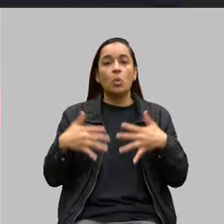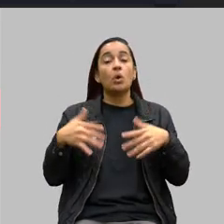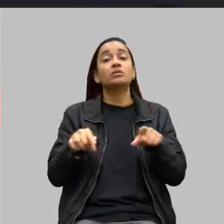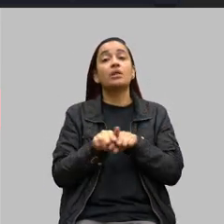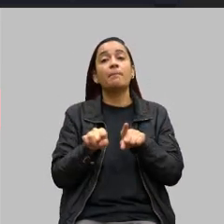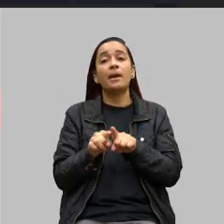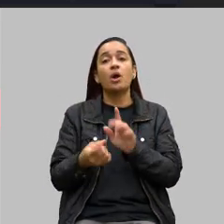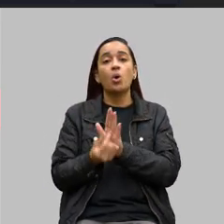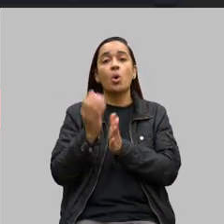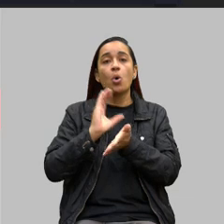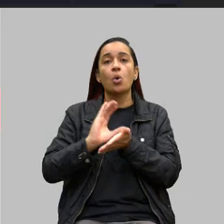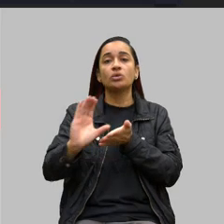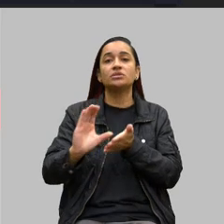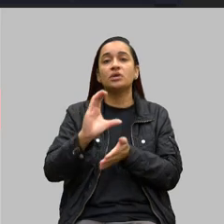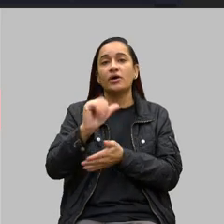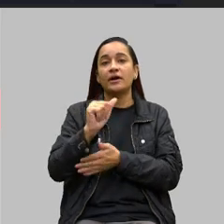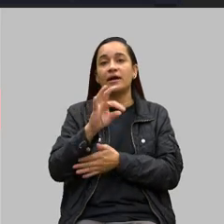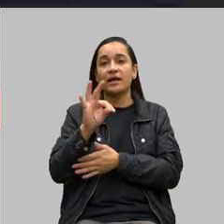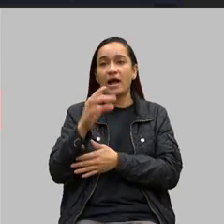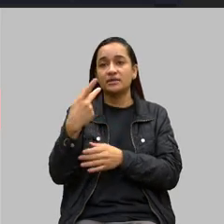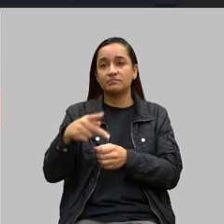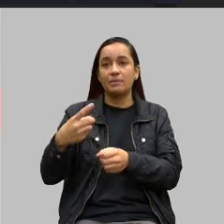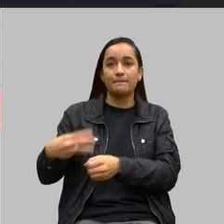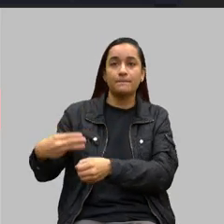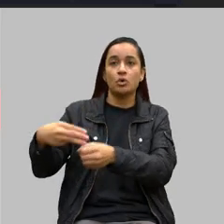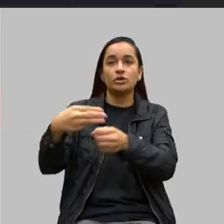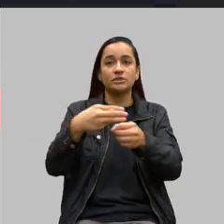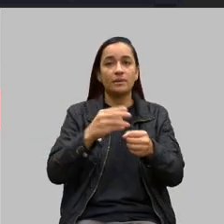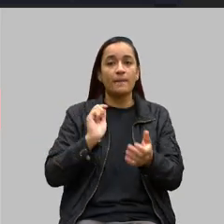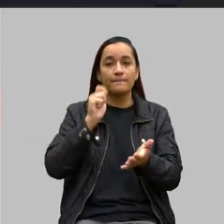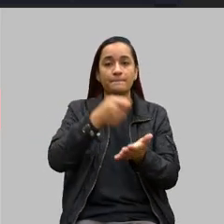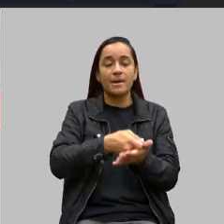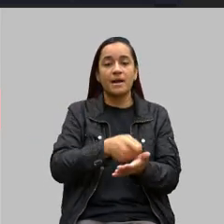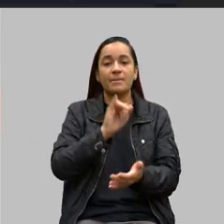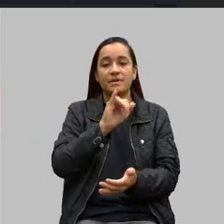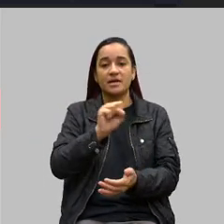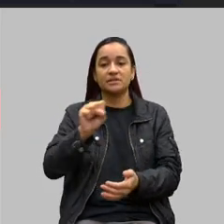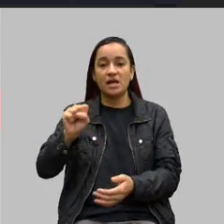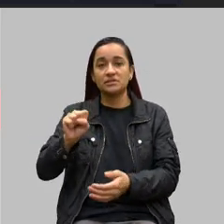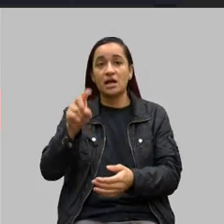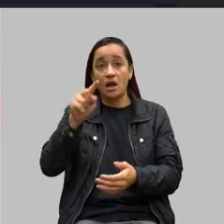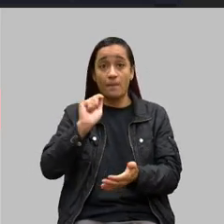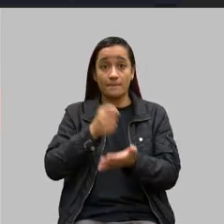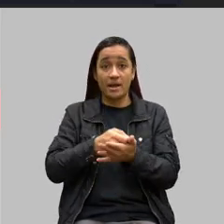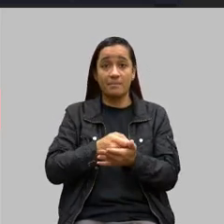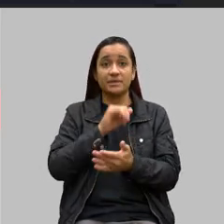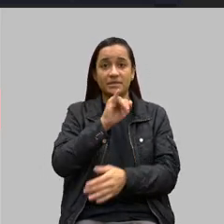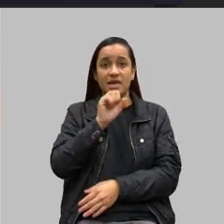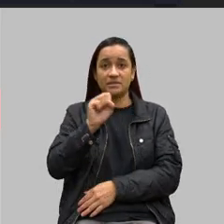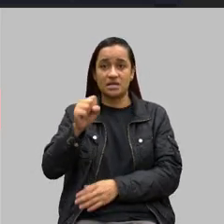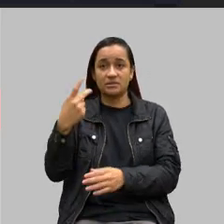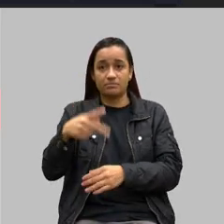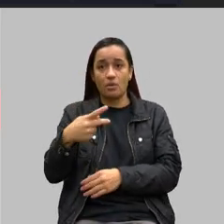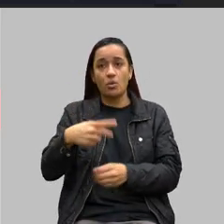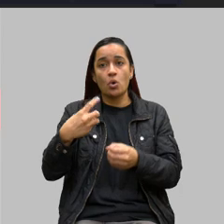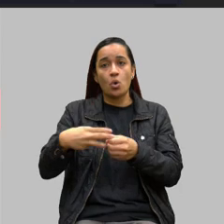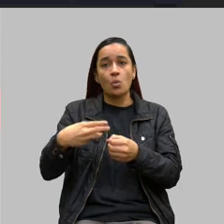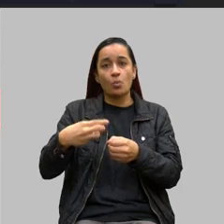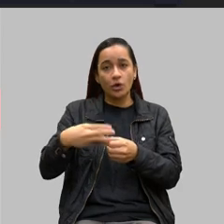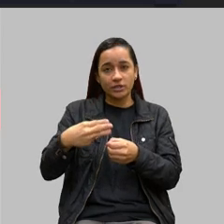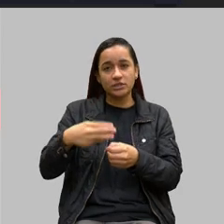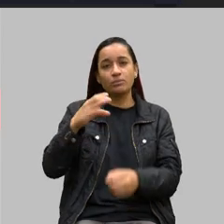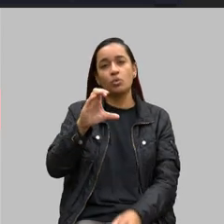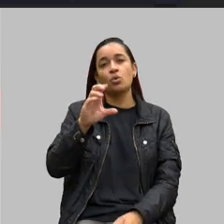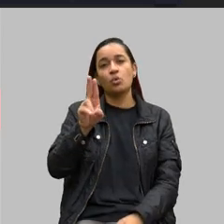Municípios em termos de pagamento de ISS né a concessão da 135 já virou a maior pagadora de ISS do município de Curvelo só para trazer